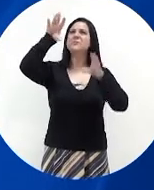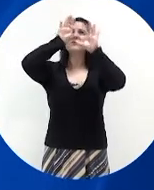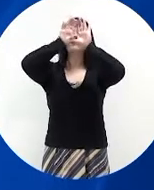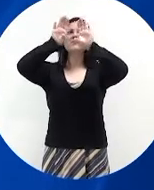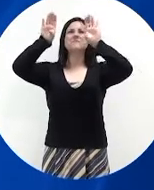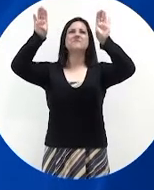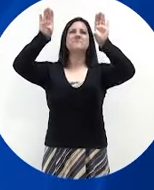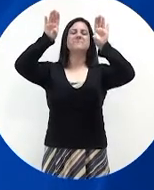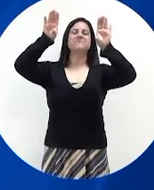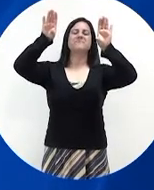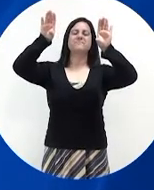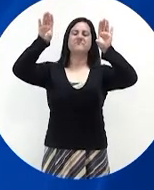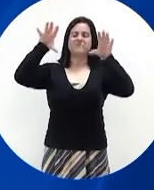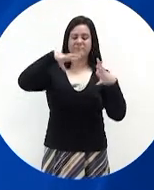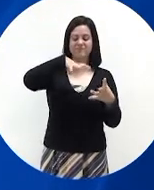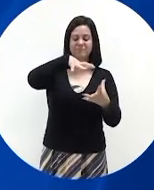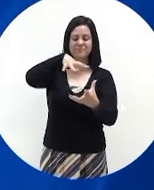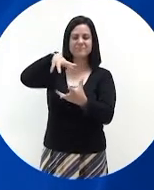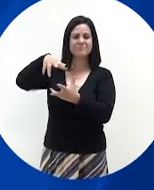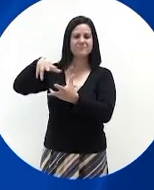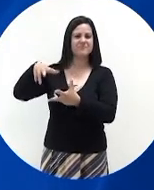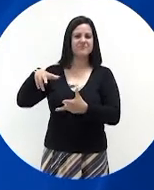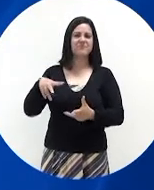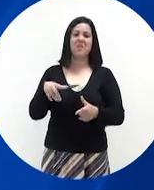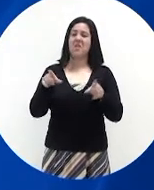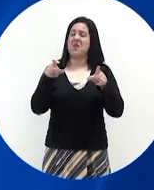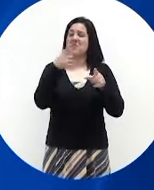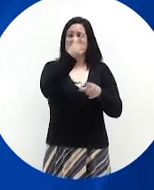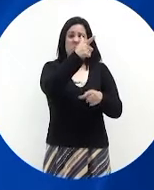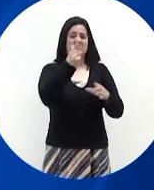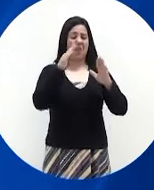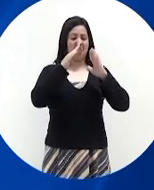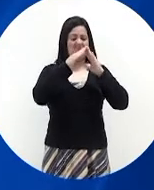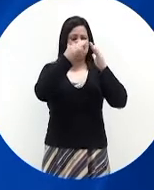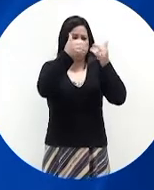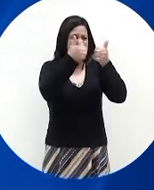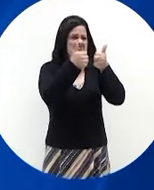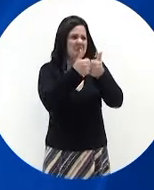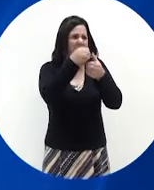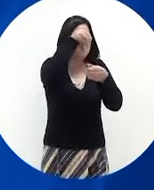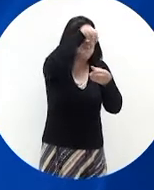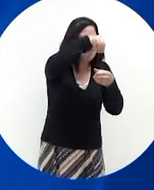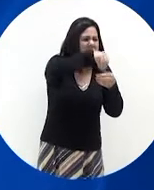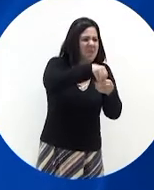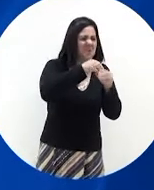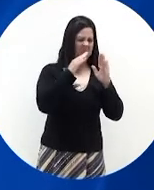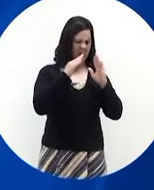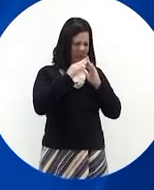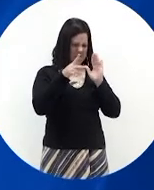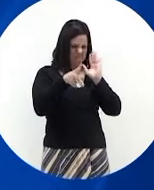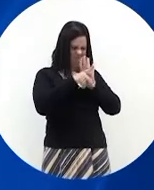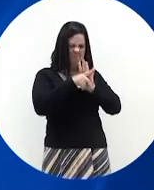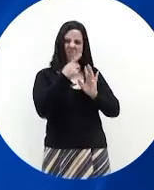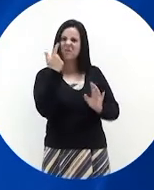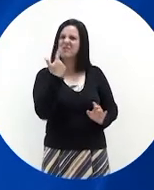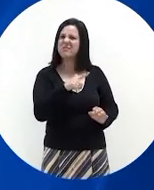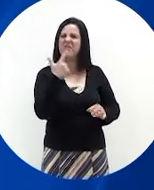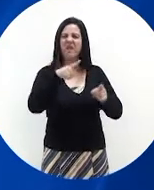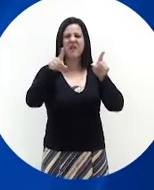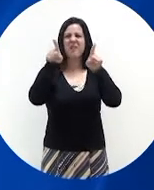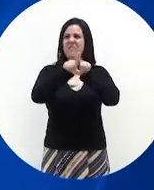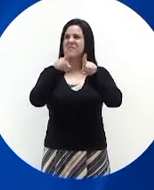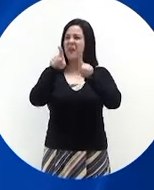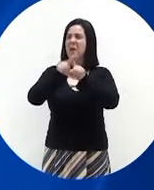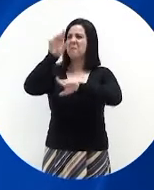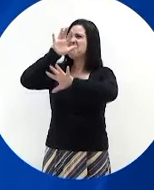Senhor dos céus e da terra, e não habita em santuários feitos por mãos humanas. Ele